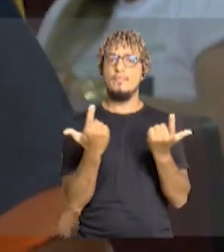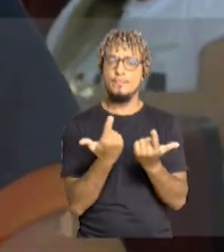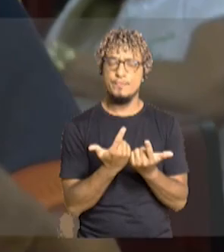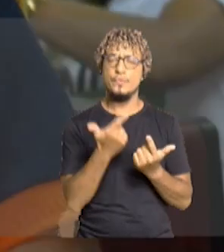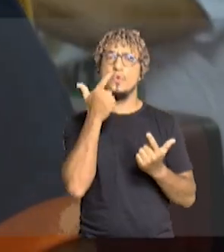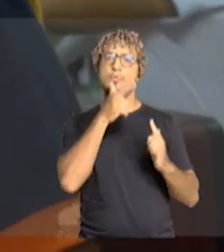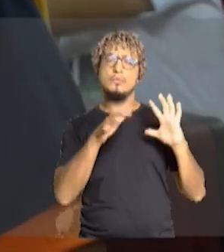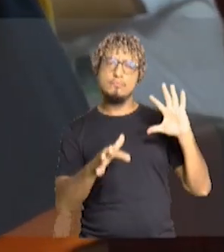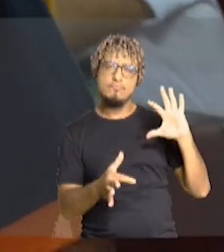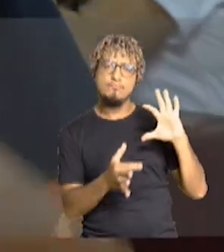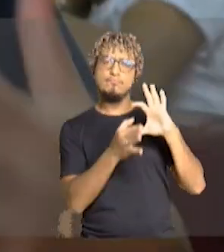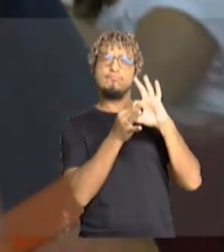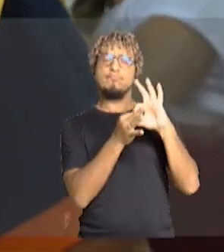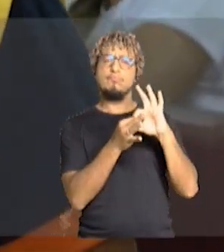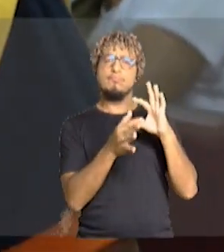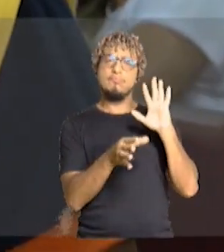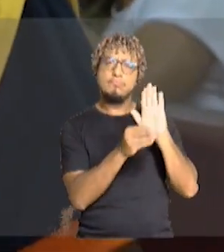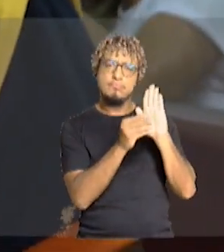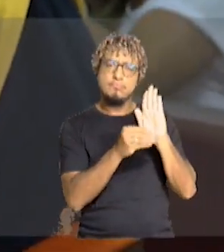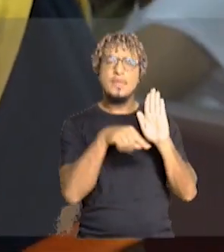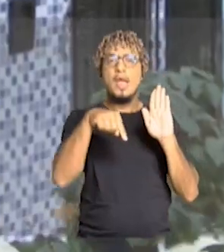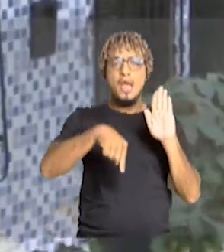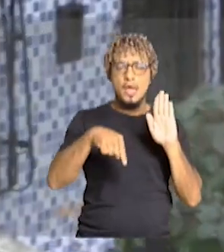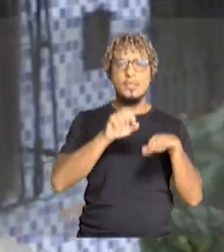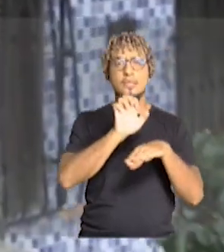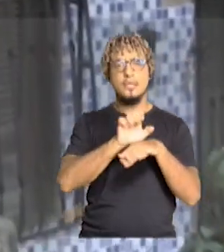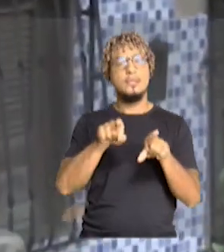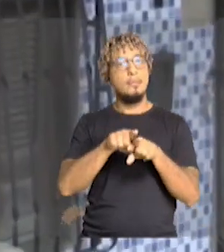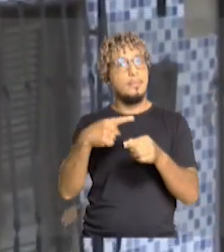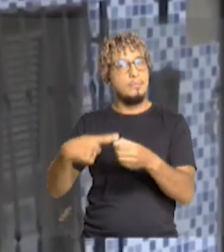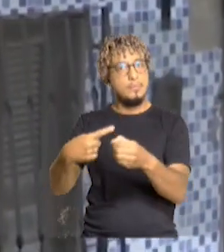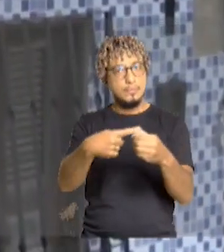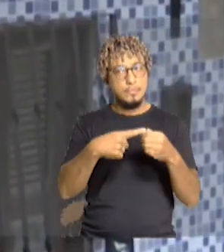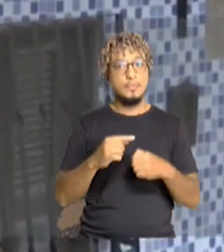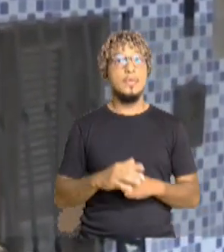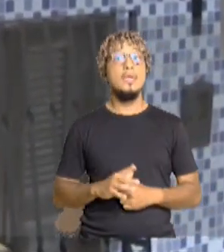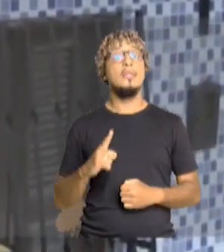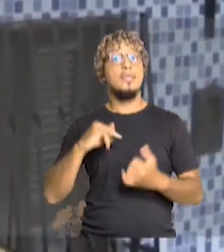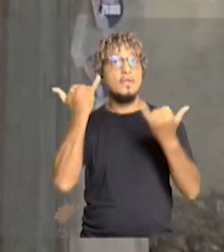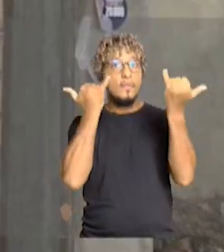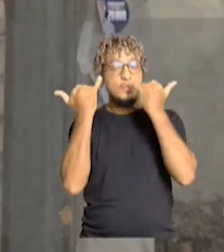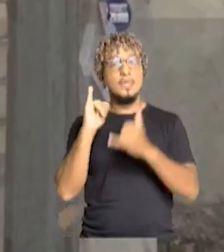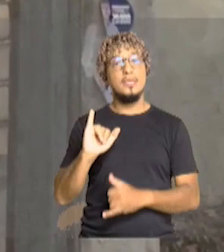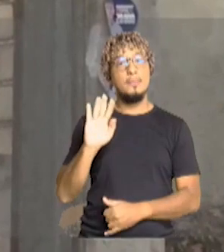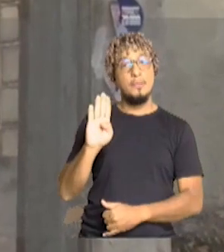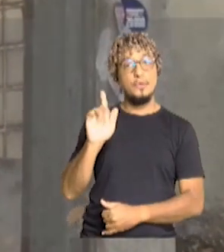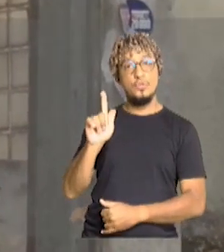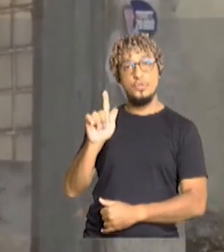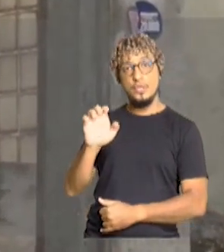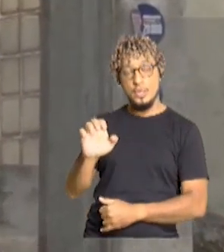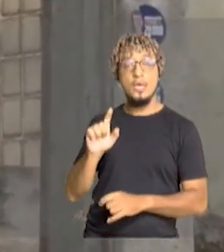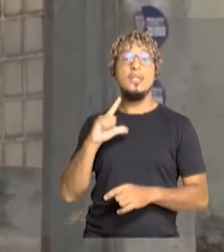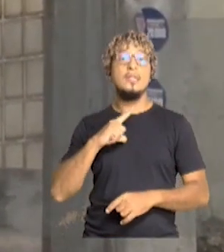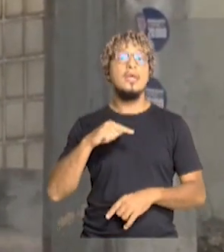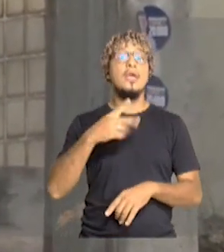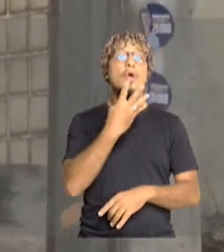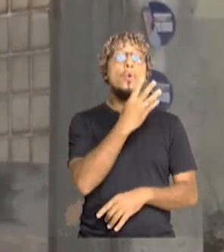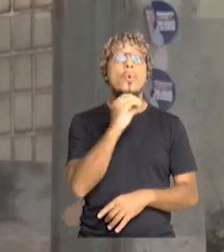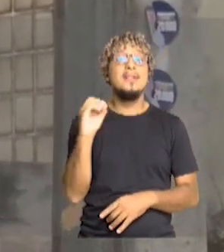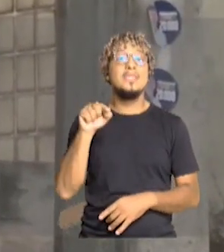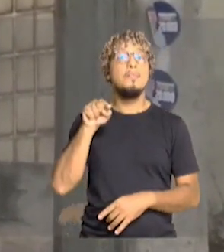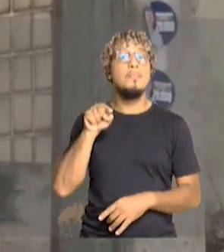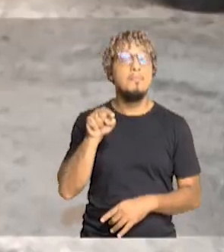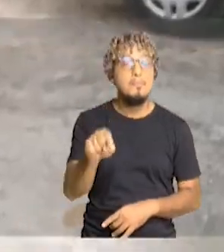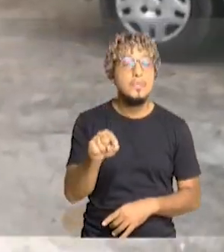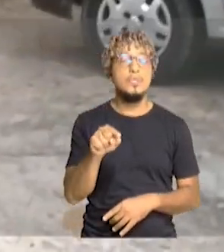implementar aqui no estado e também nos municípios segundo dados do IBGE acerca de 400.000 agentes de